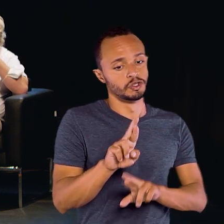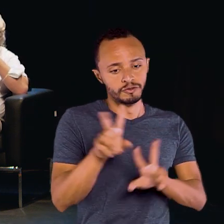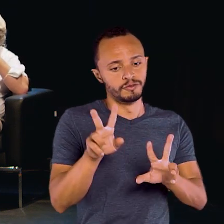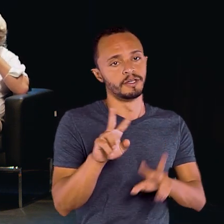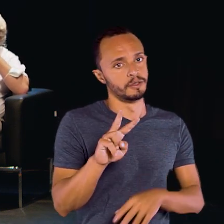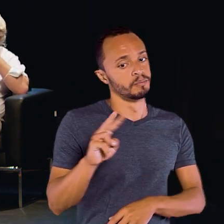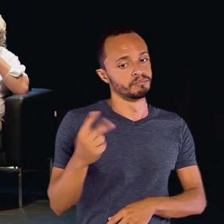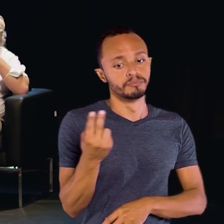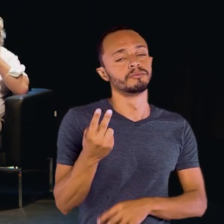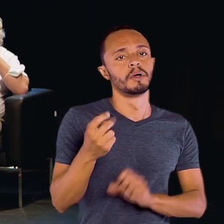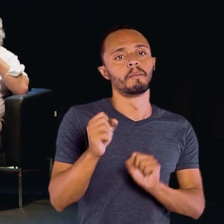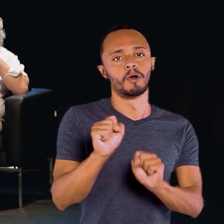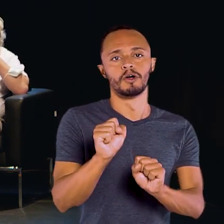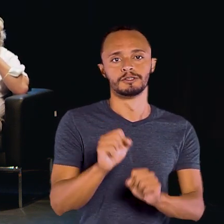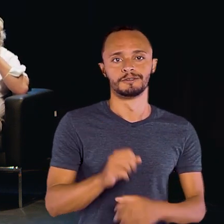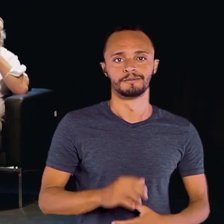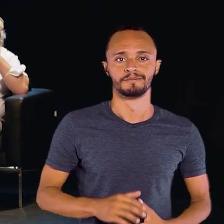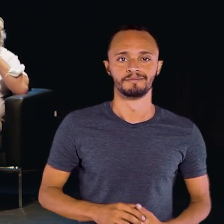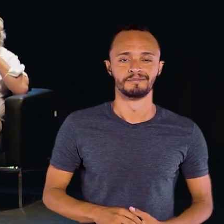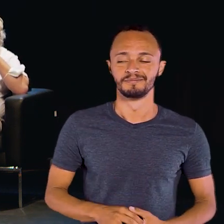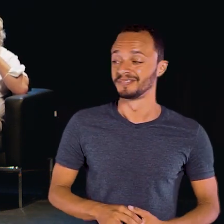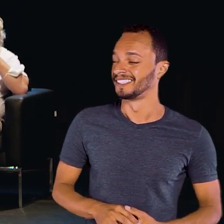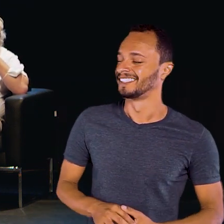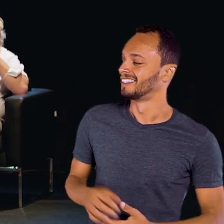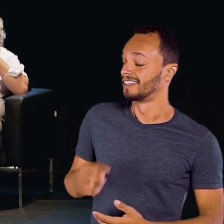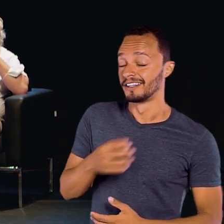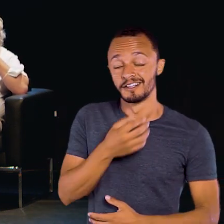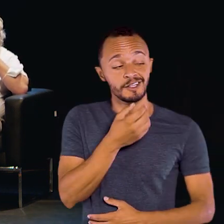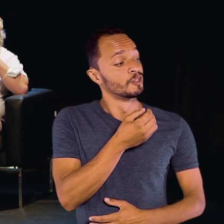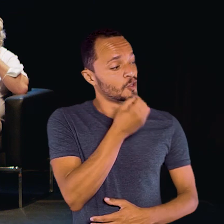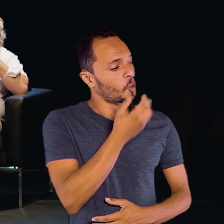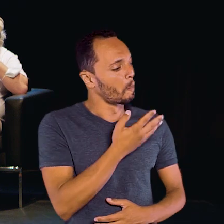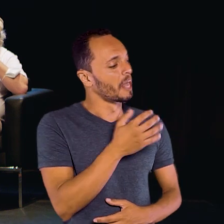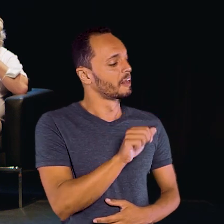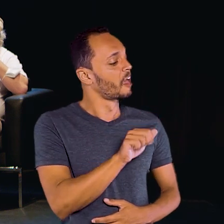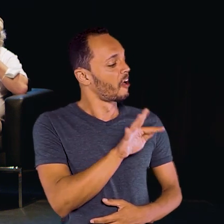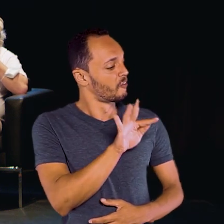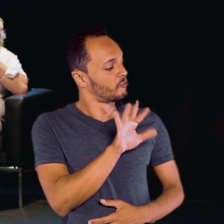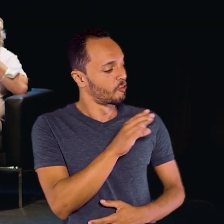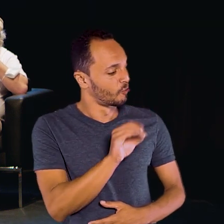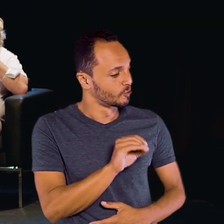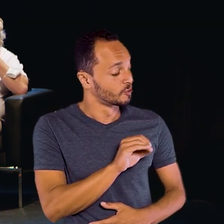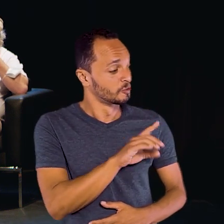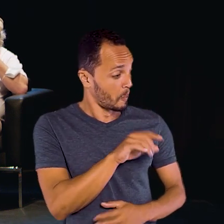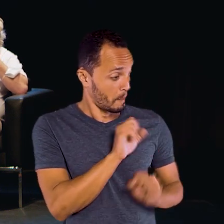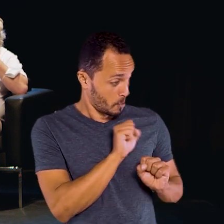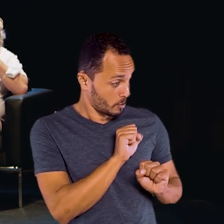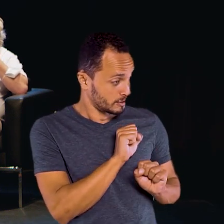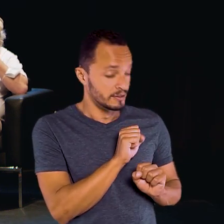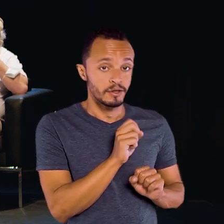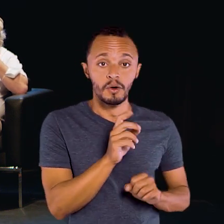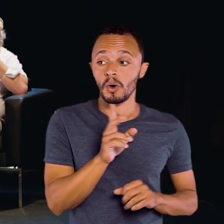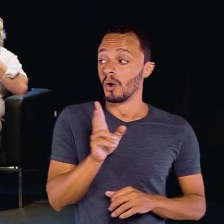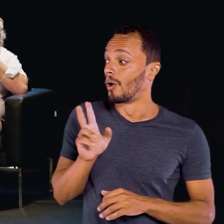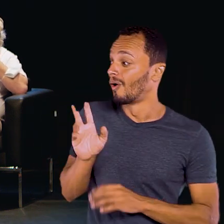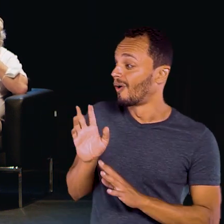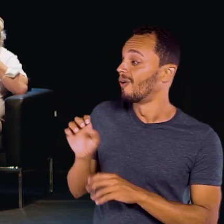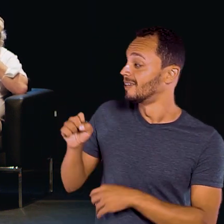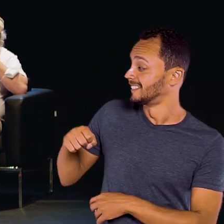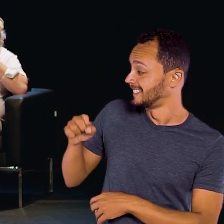tudo bem, Afonso? Então, assim, isso é só um panorama do que